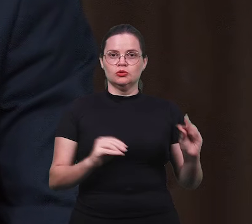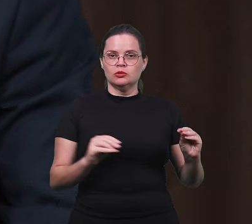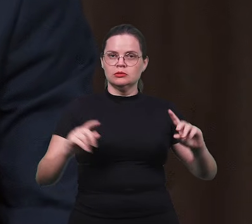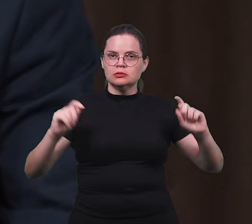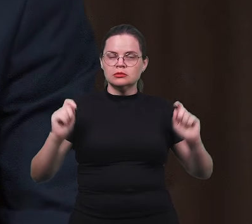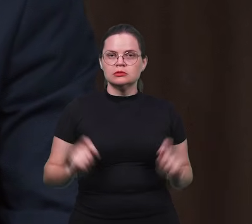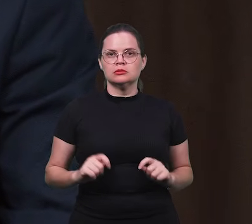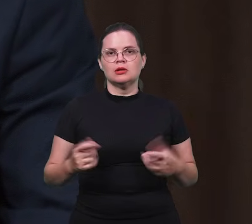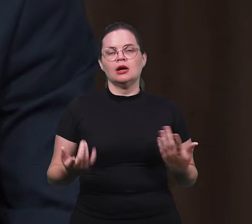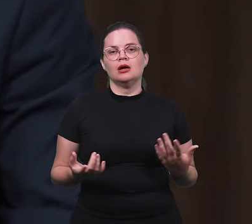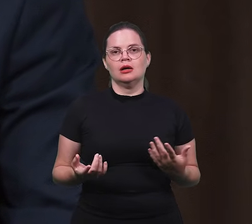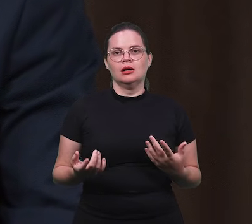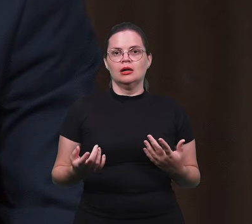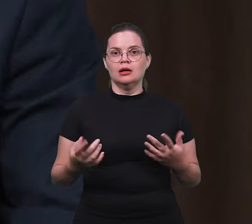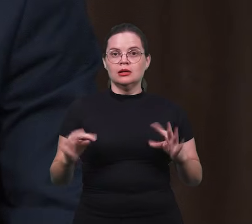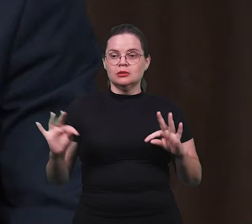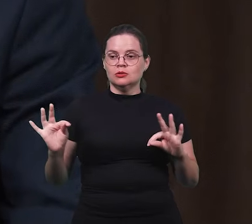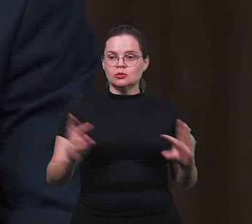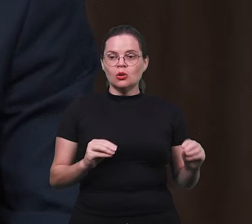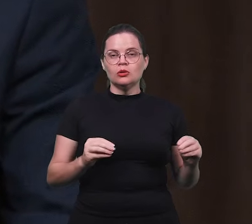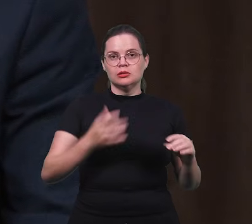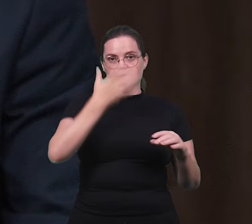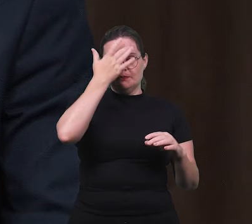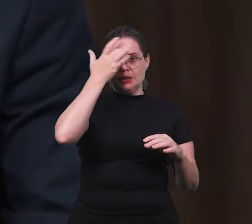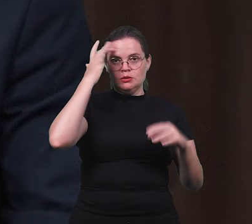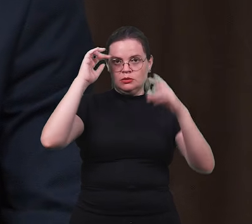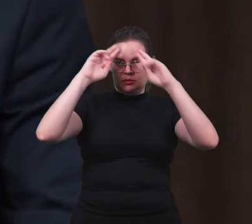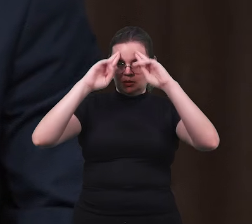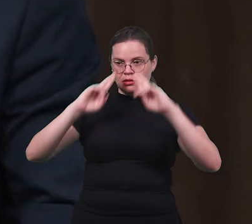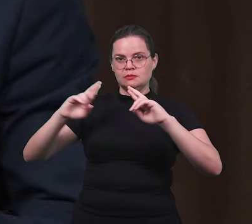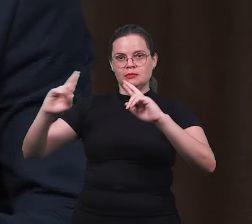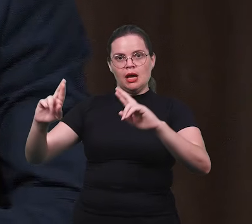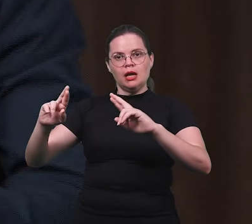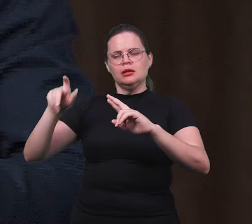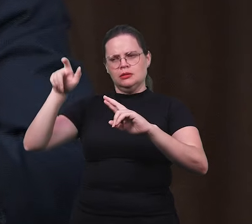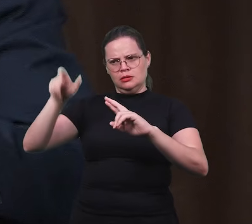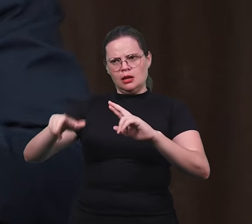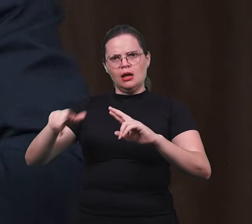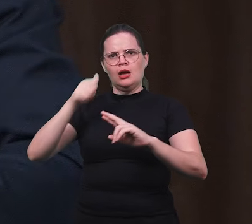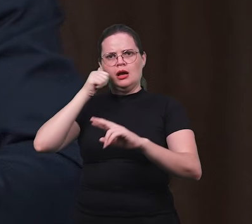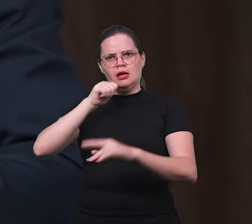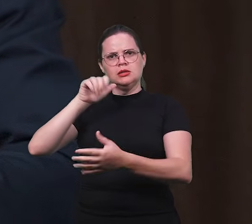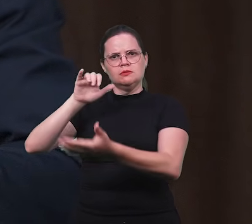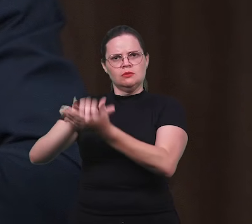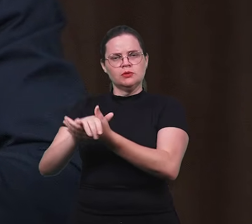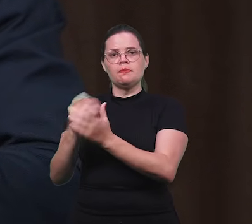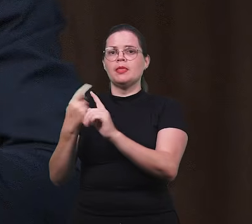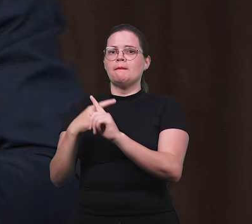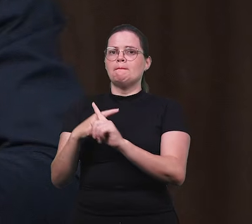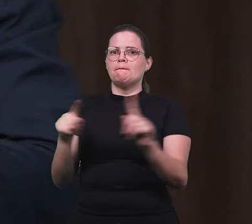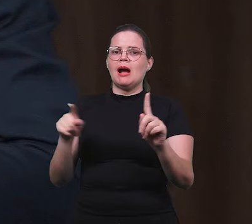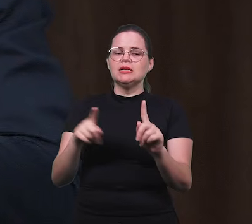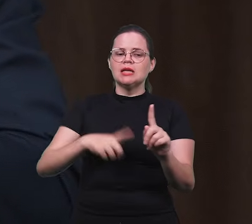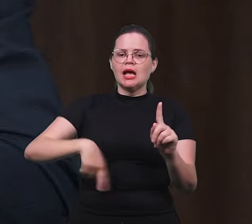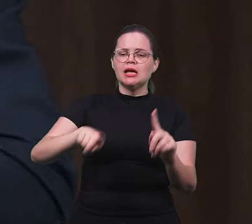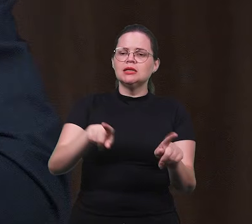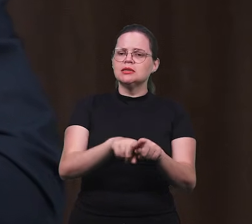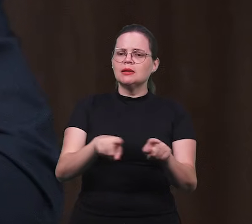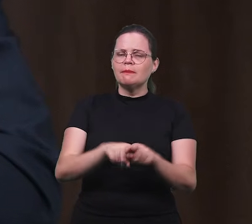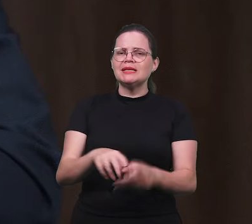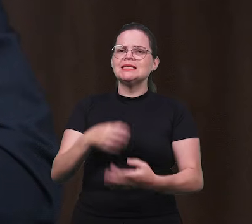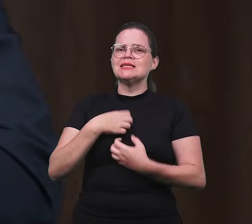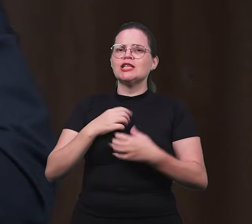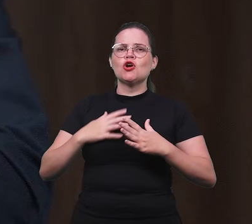todos onde ela tem o respeito, Sim. mas onde todos se sintam à vontade, porque aqui é a videira da